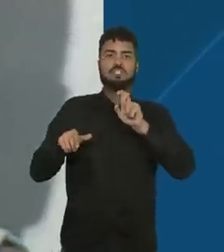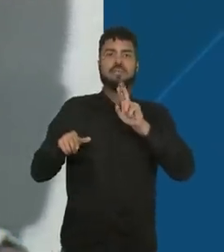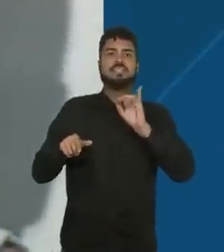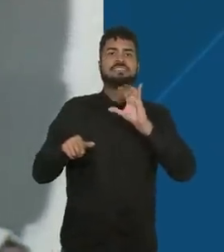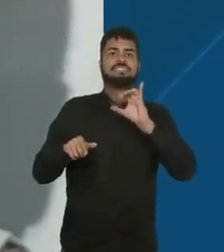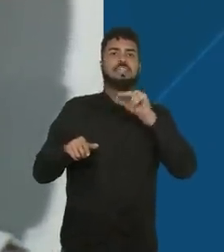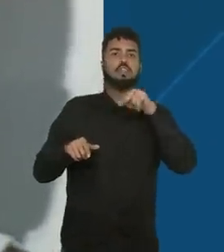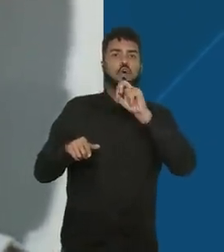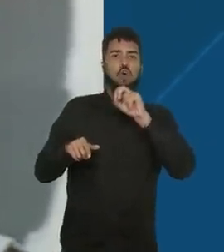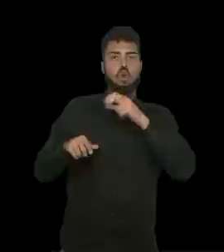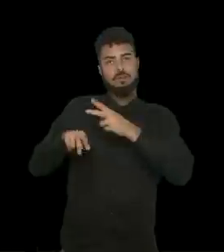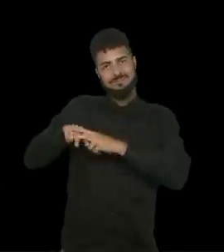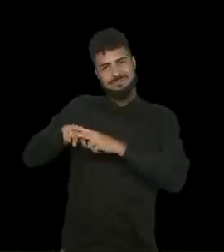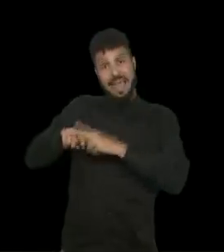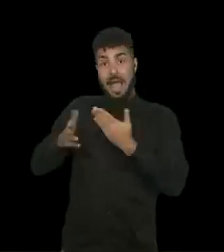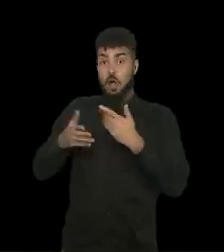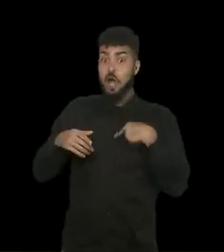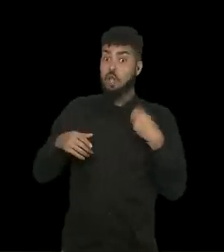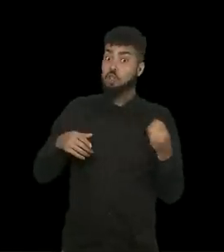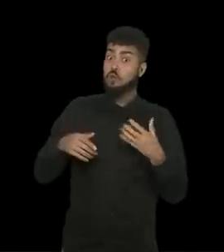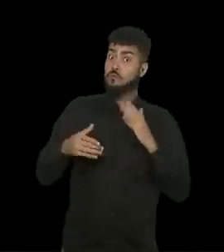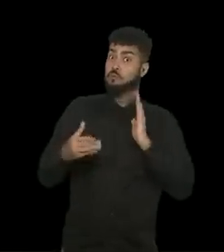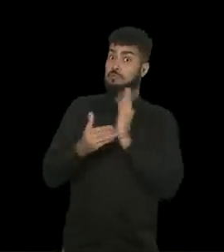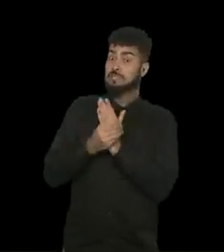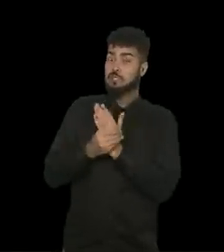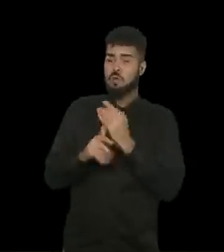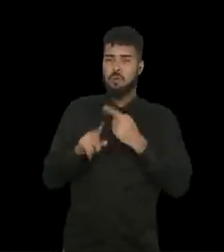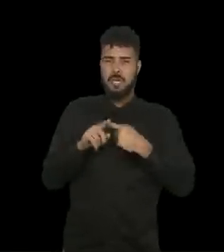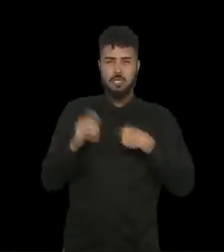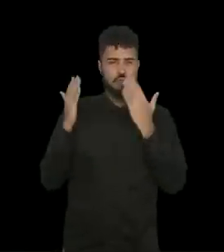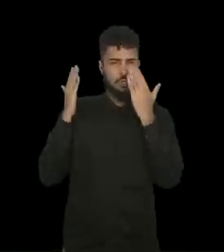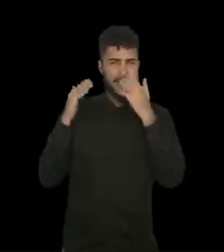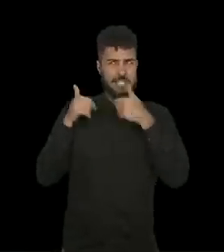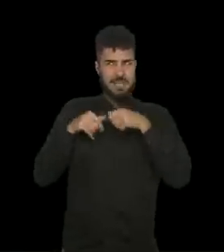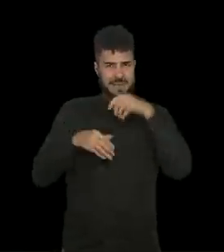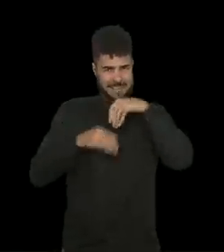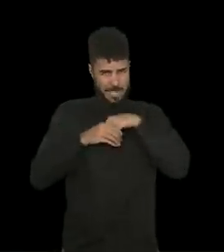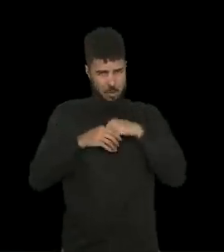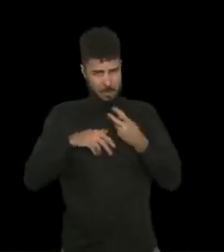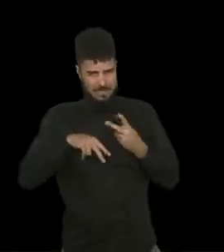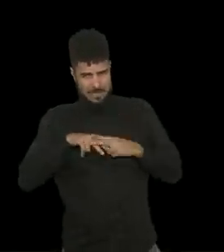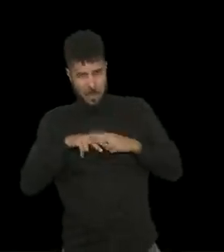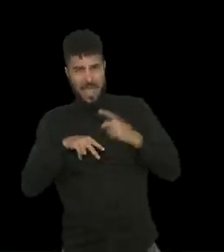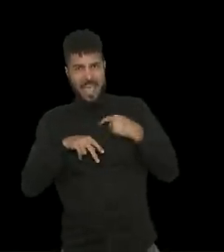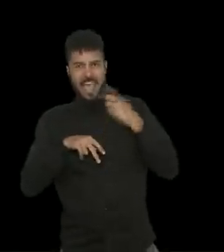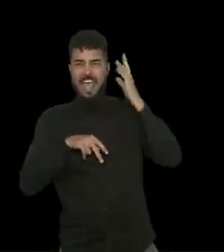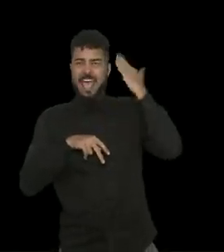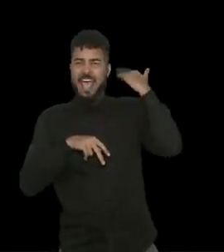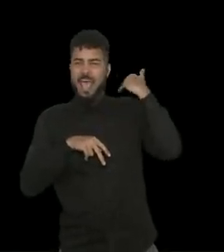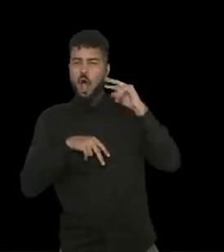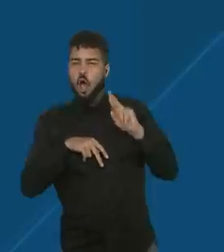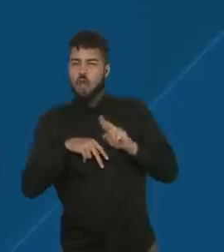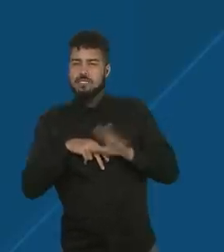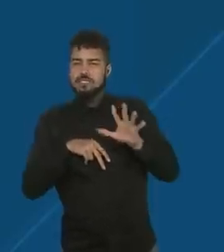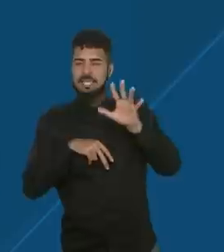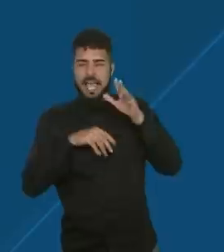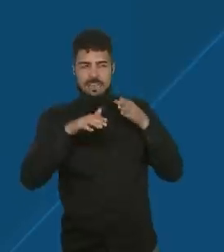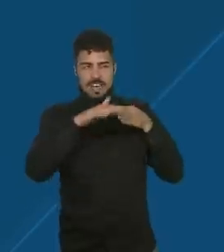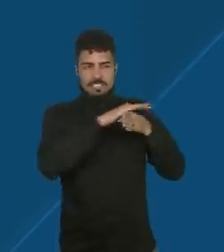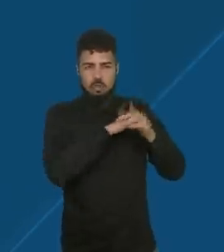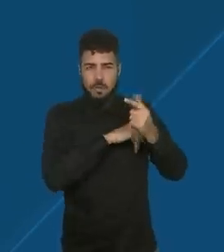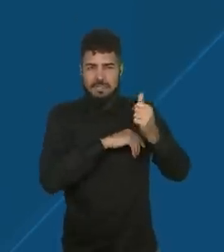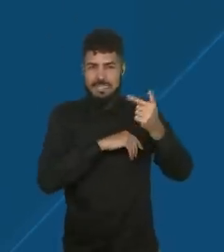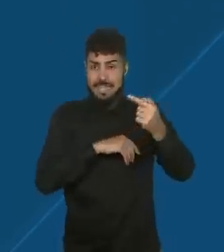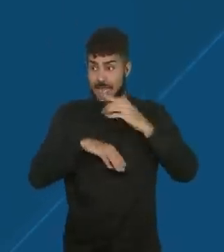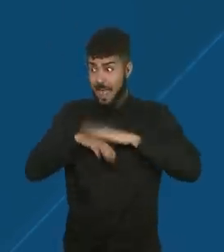a um novo processo ele é suspeito de ter comandado de dentro da prisão a invasão à comunidade da Rocinha em 2017 a saída